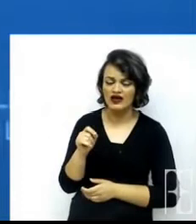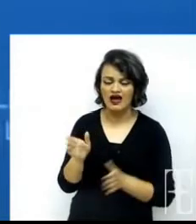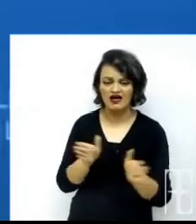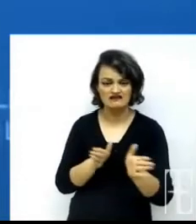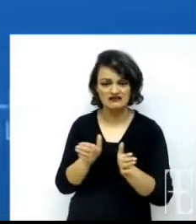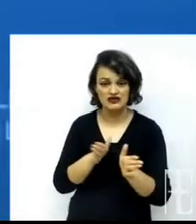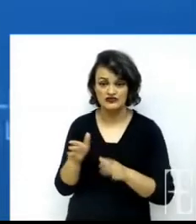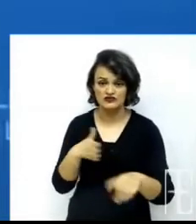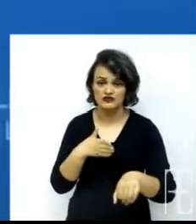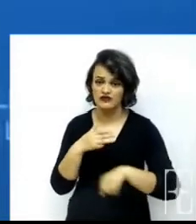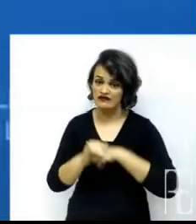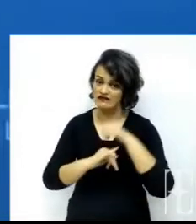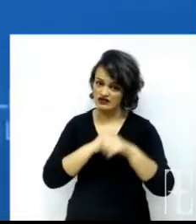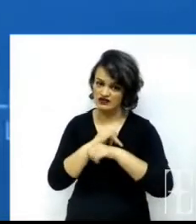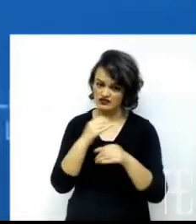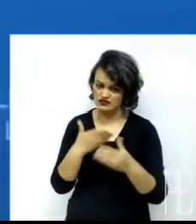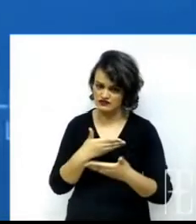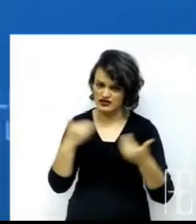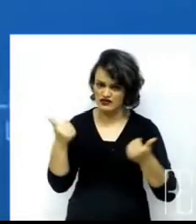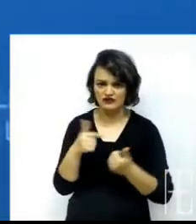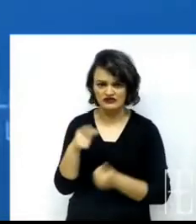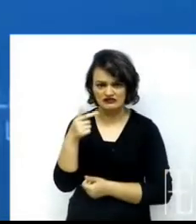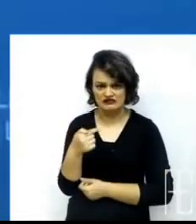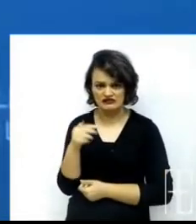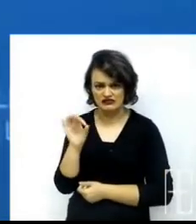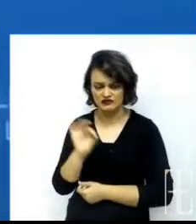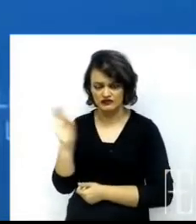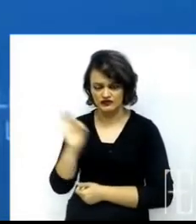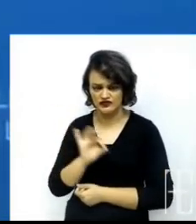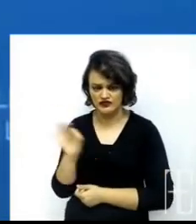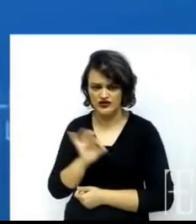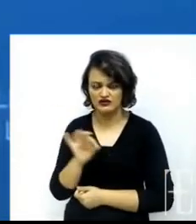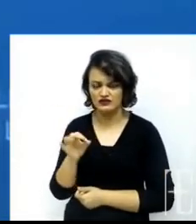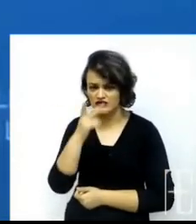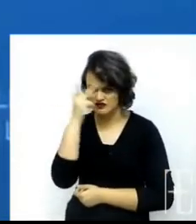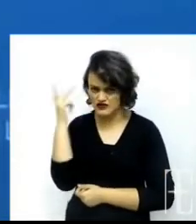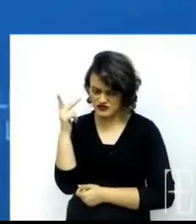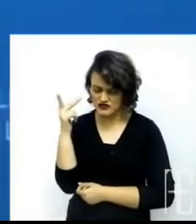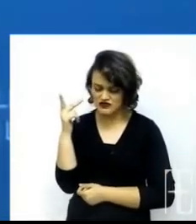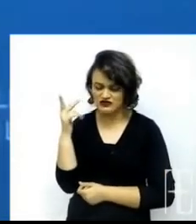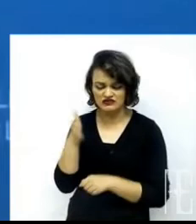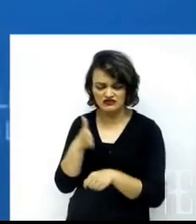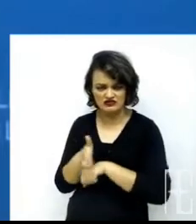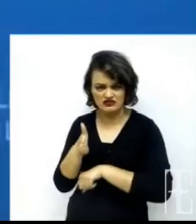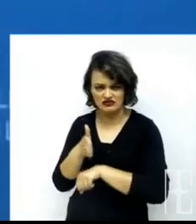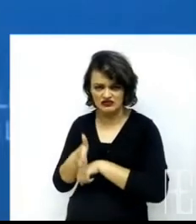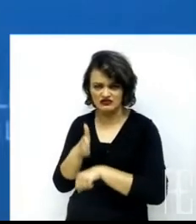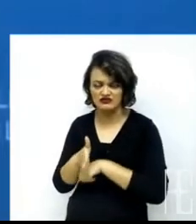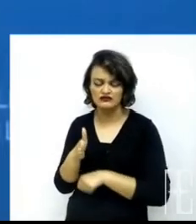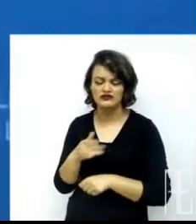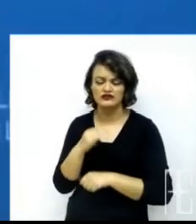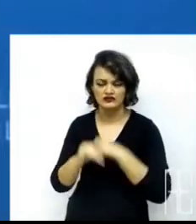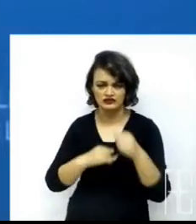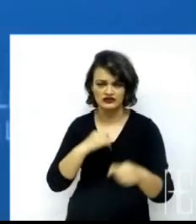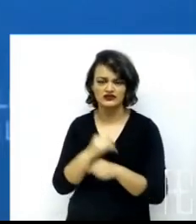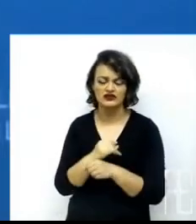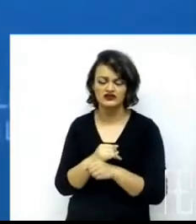à internet, com 70% das pessoas acessando a internet